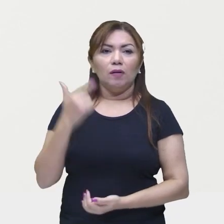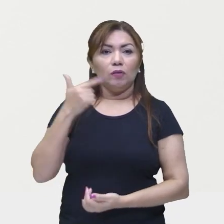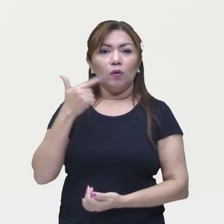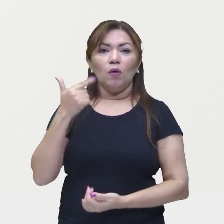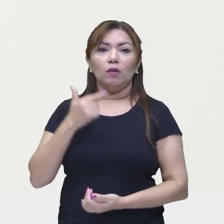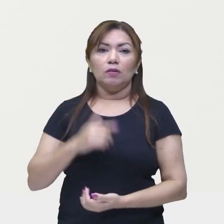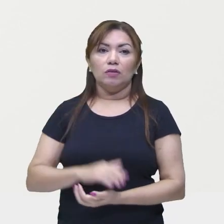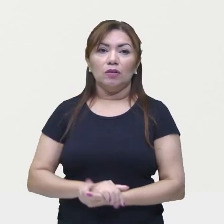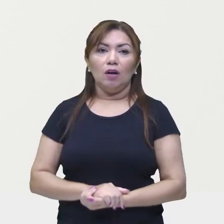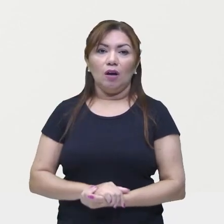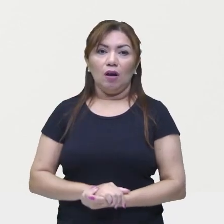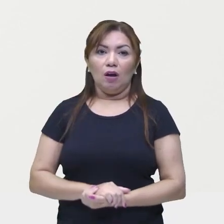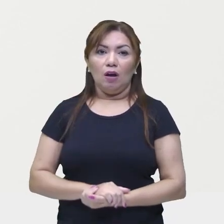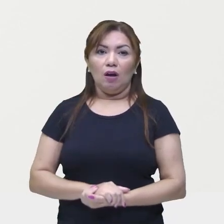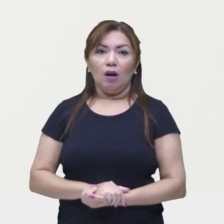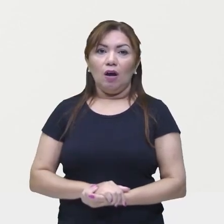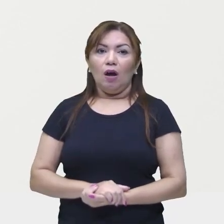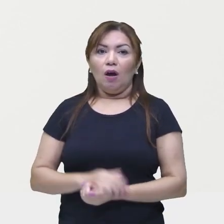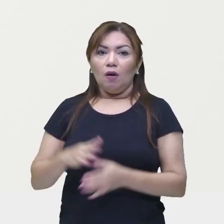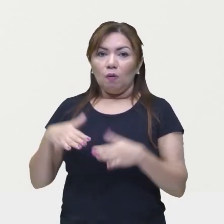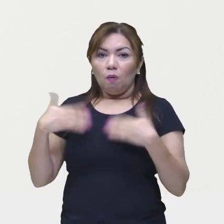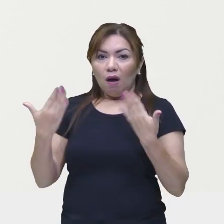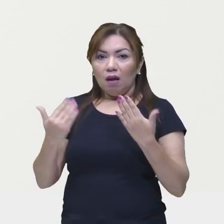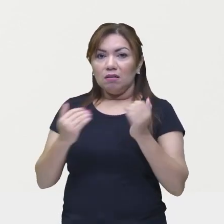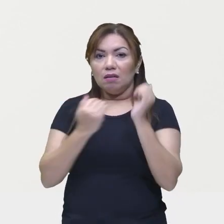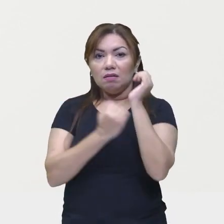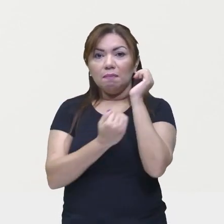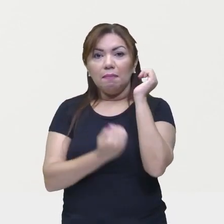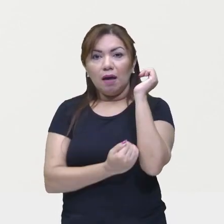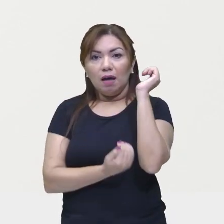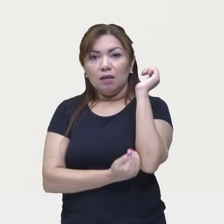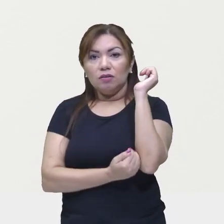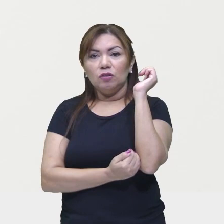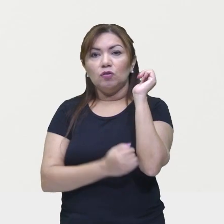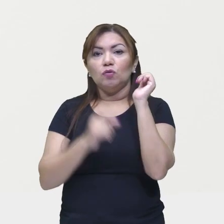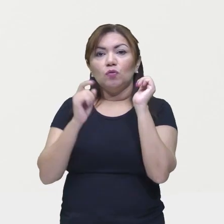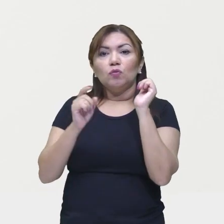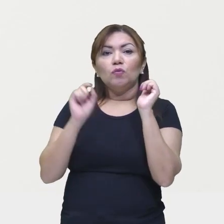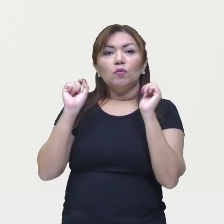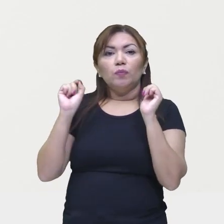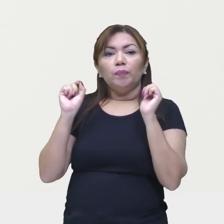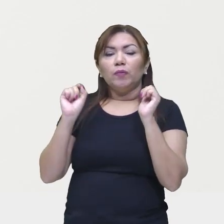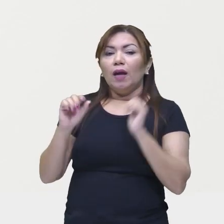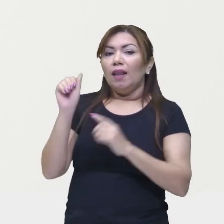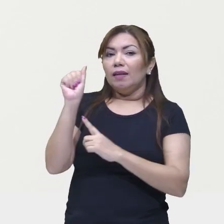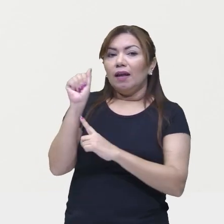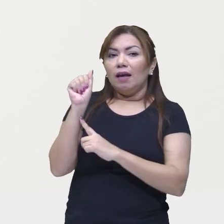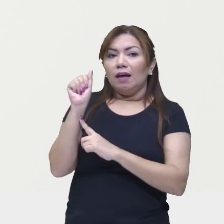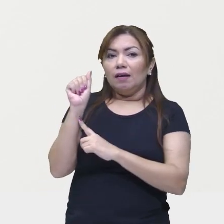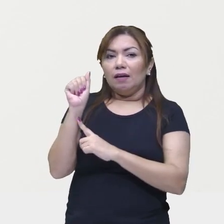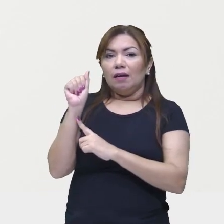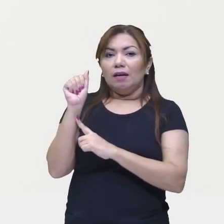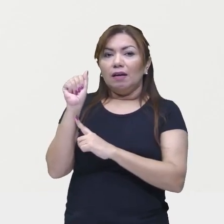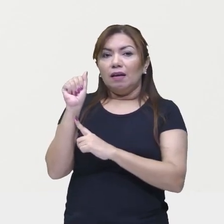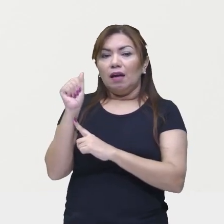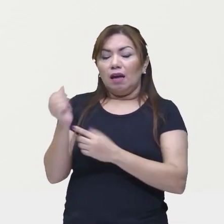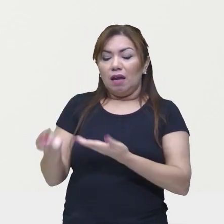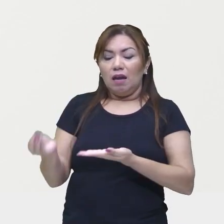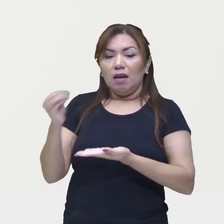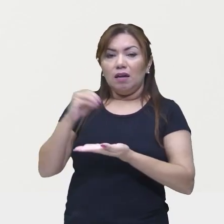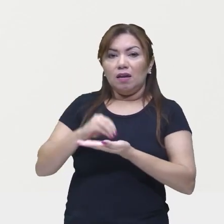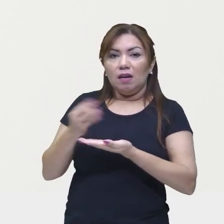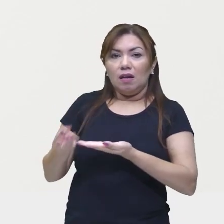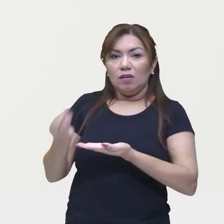Questão 2. Quais as partes do gênero receita? Letra A.